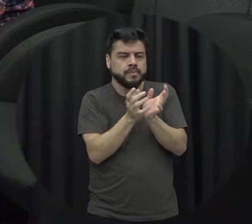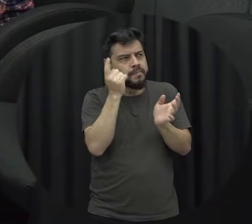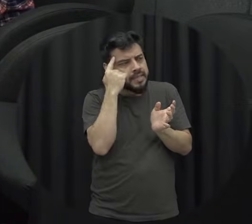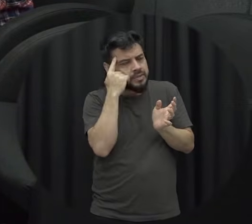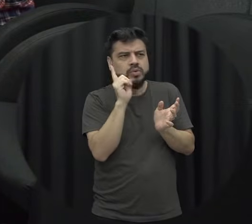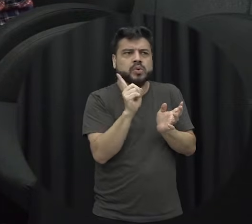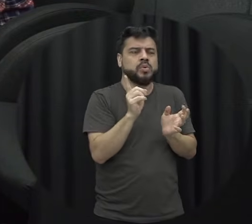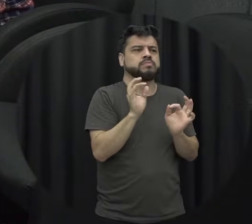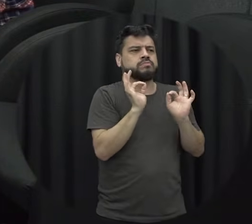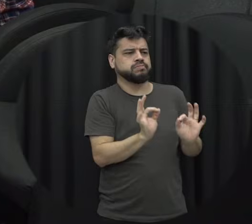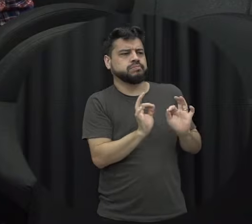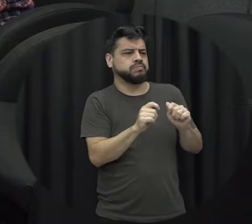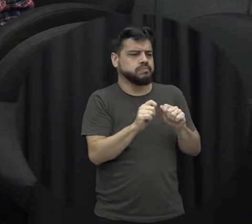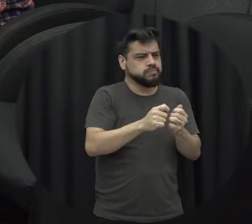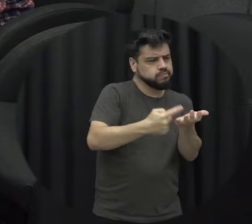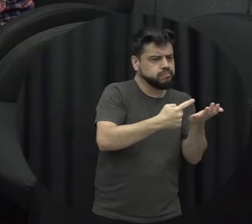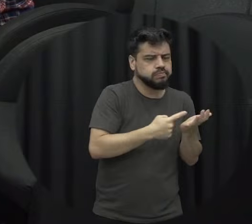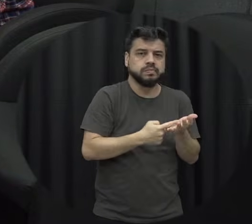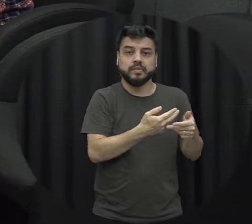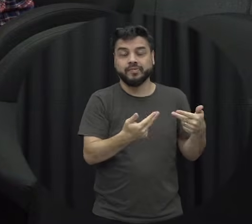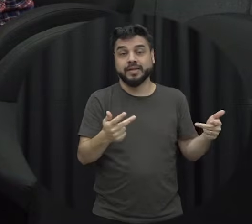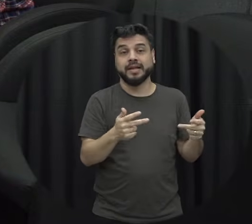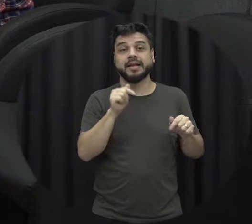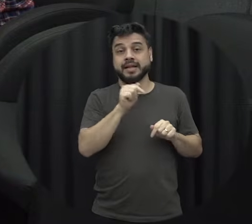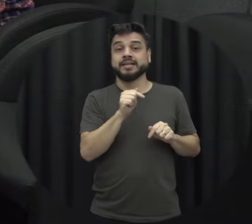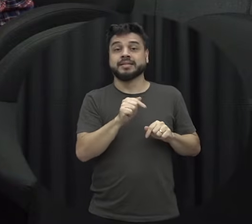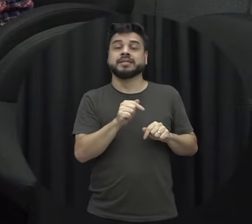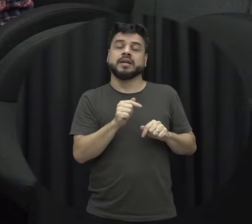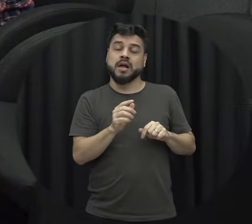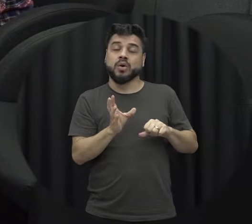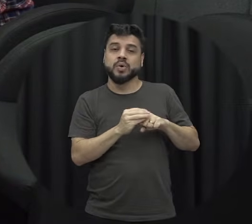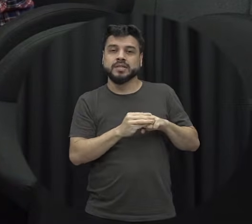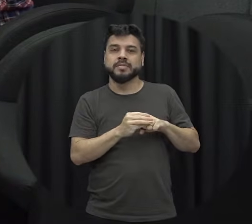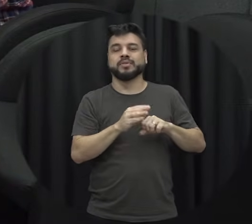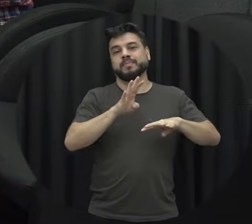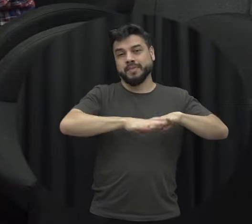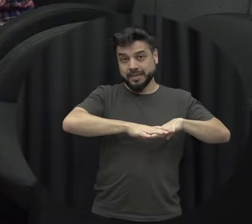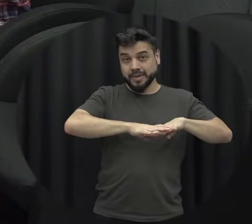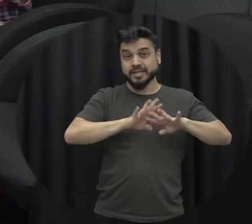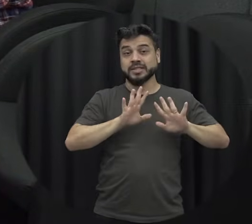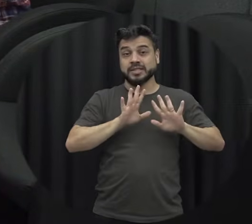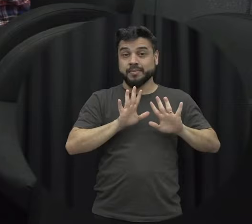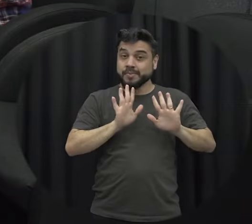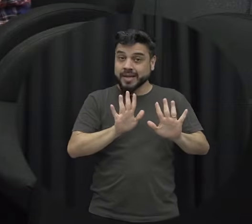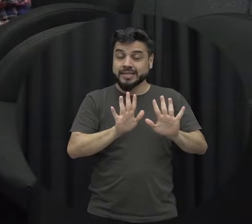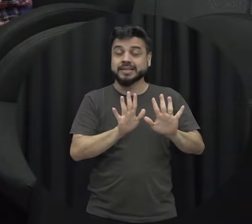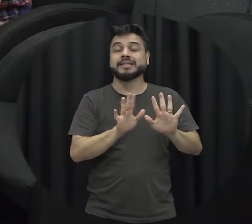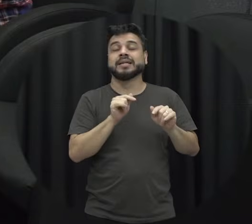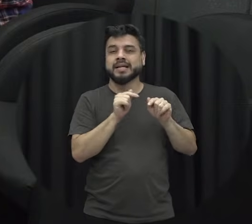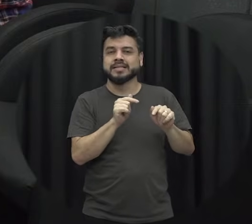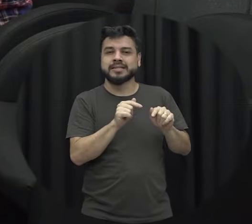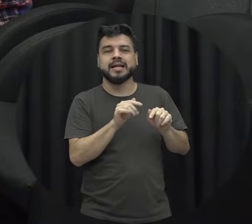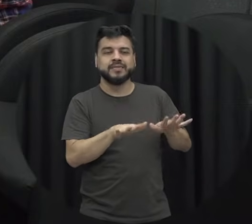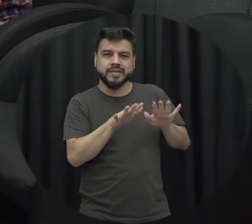forma. Aí a gente costuma chamar esse conhecimento de conhecimento matemático, por mais simples, básico, que ele